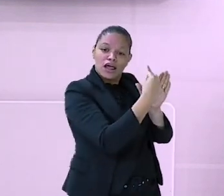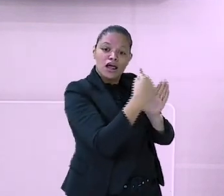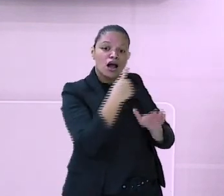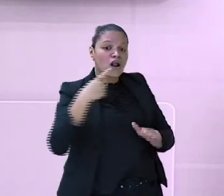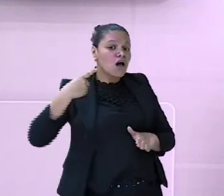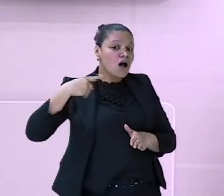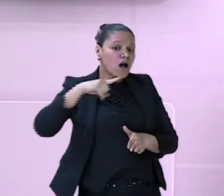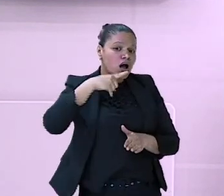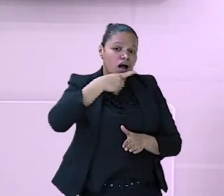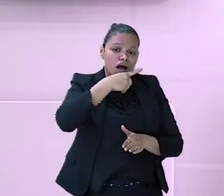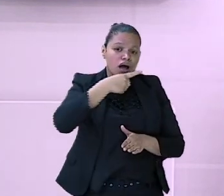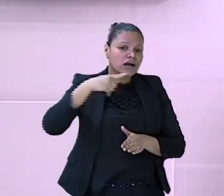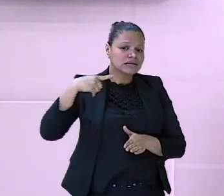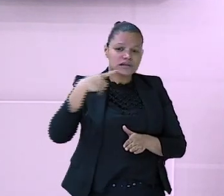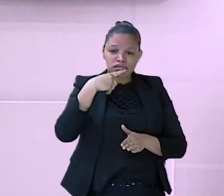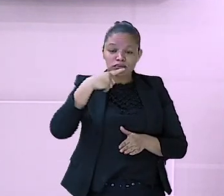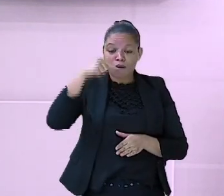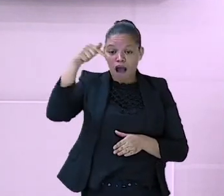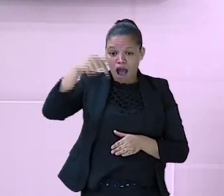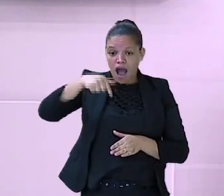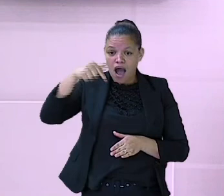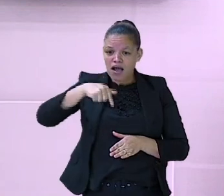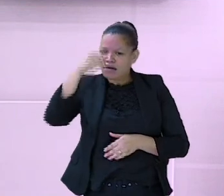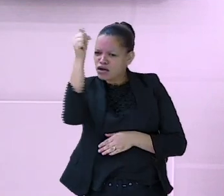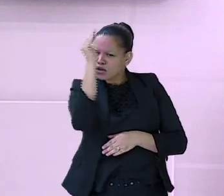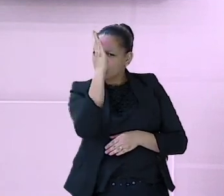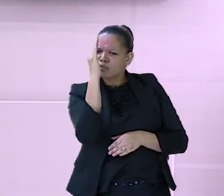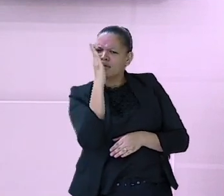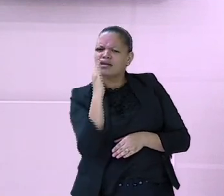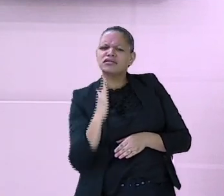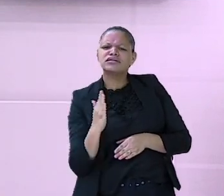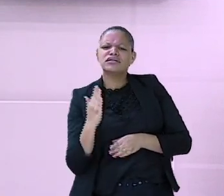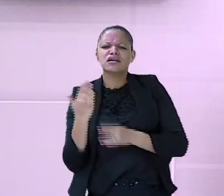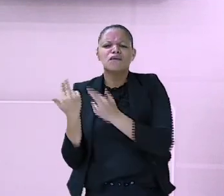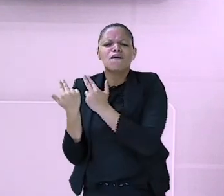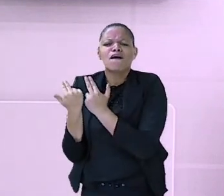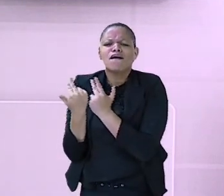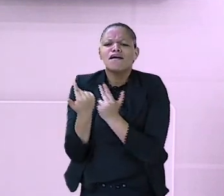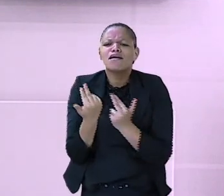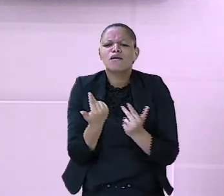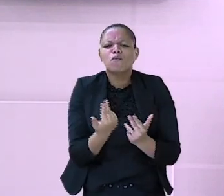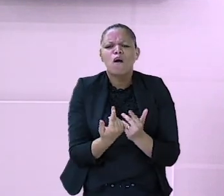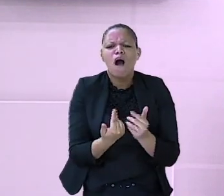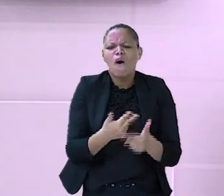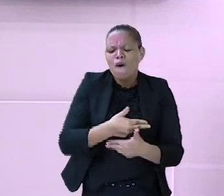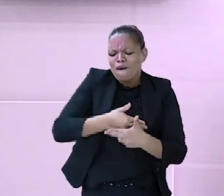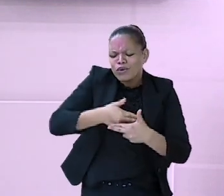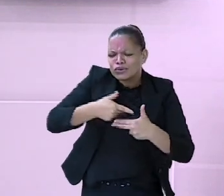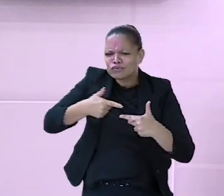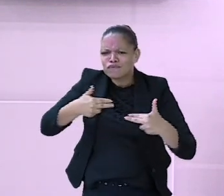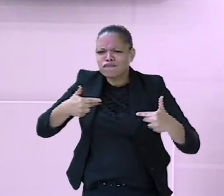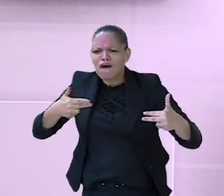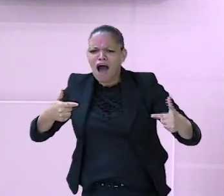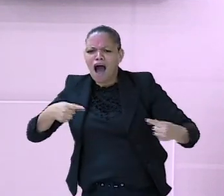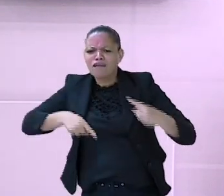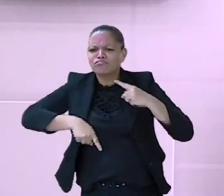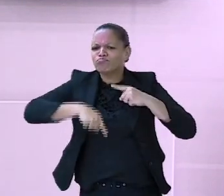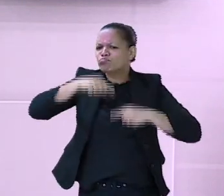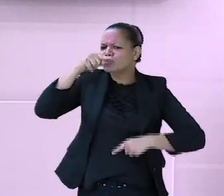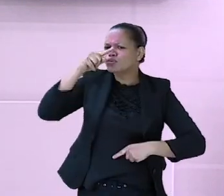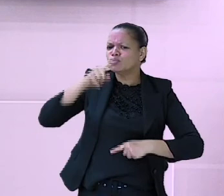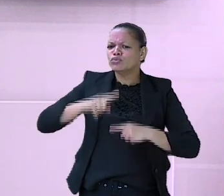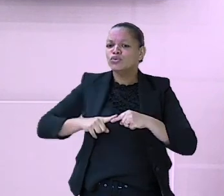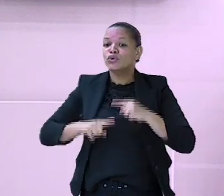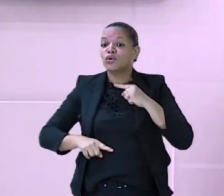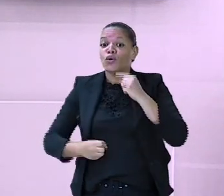Assim como os outros produtos agrícolas foram surgindo ao longo do tempo com a importância de crescer o país, a